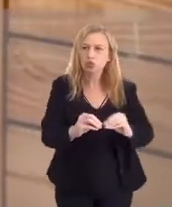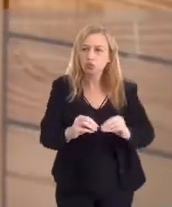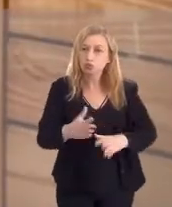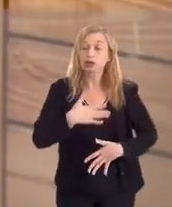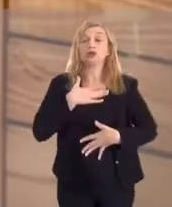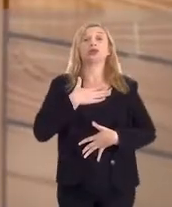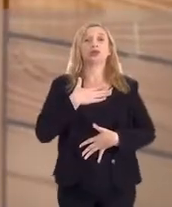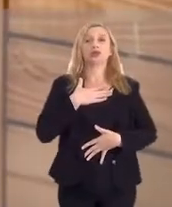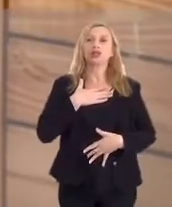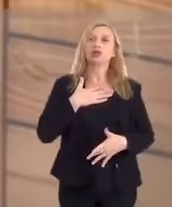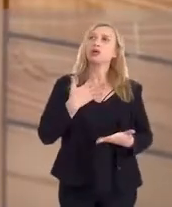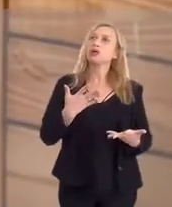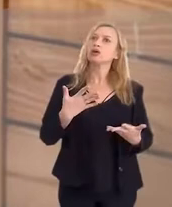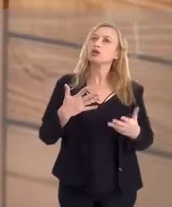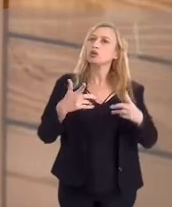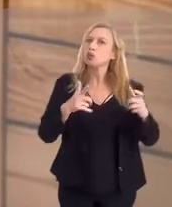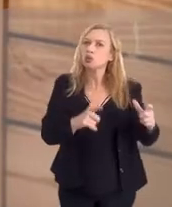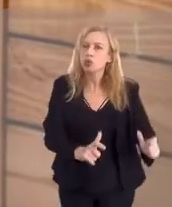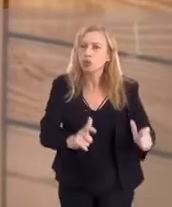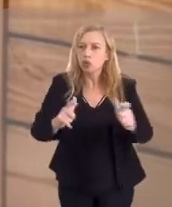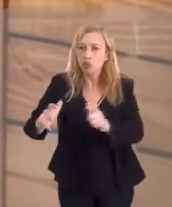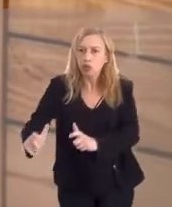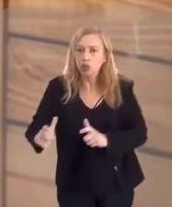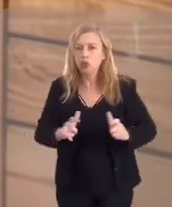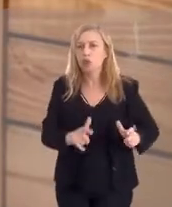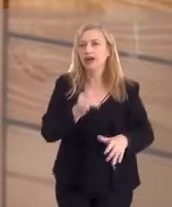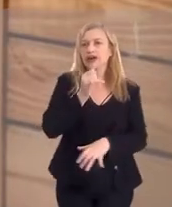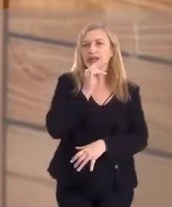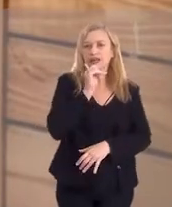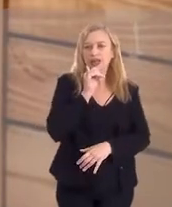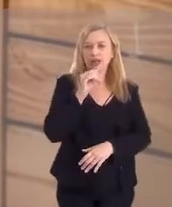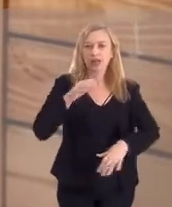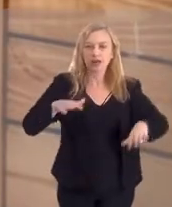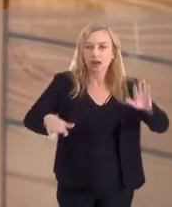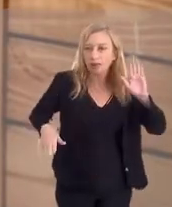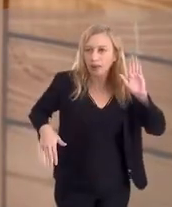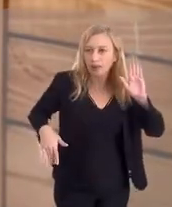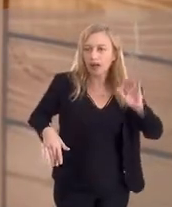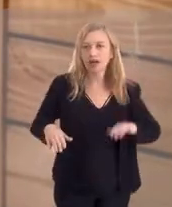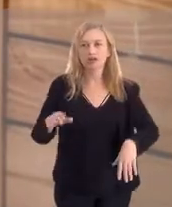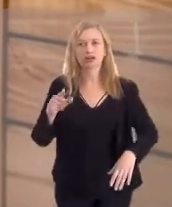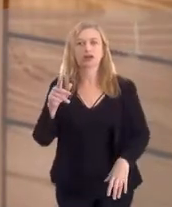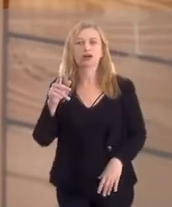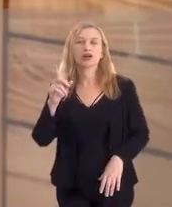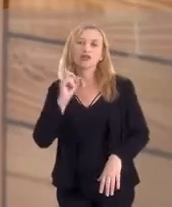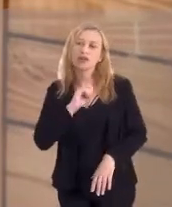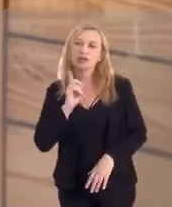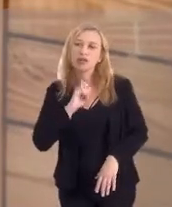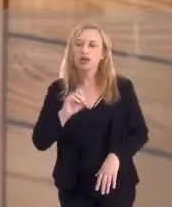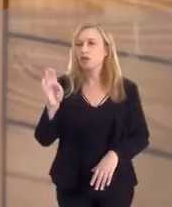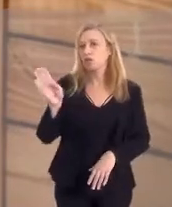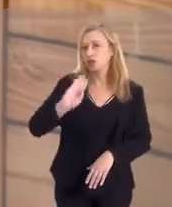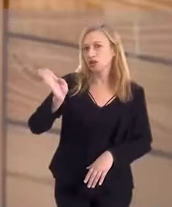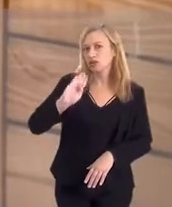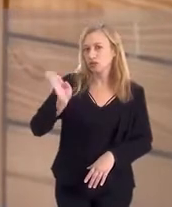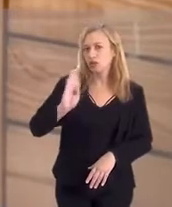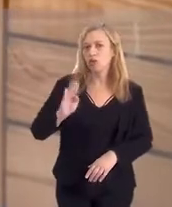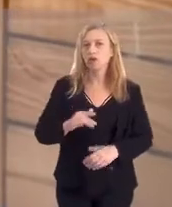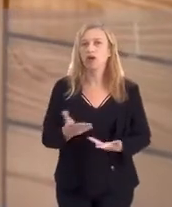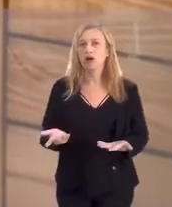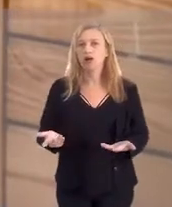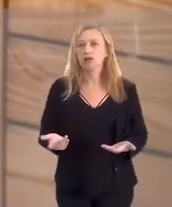nos surpreendemos que lugares, por exemplo, praias como Flamengo e Botafogo,